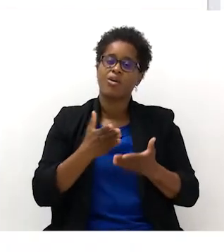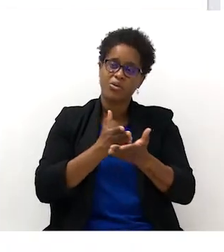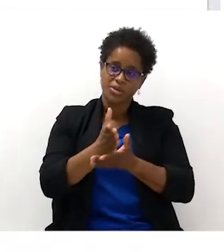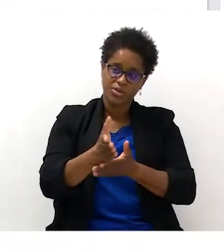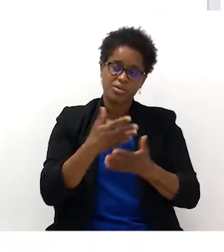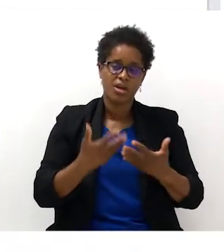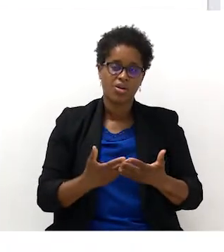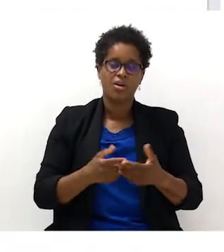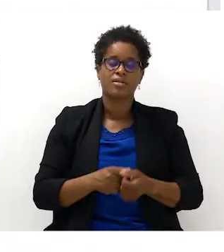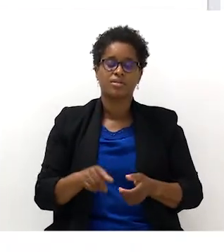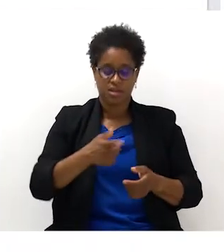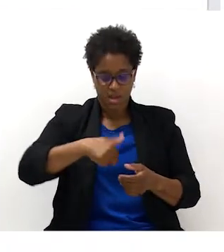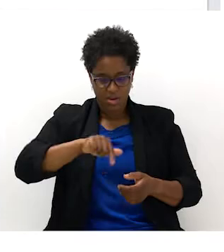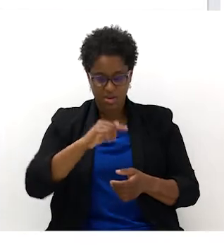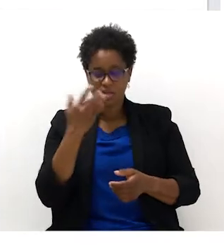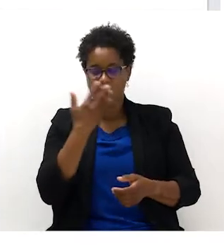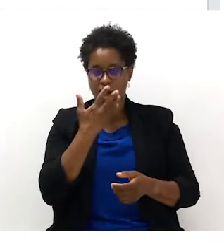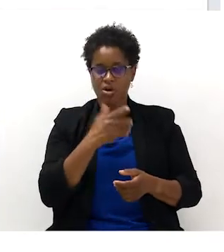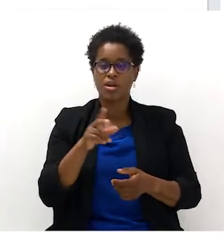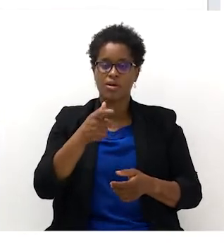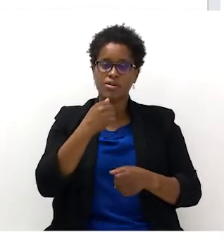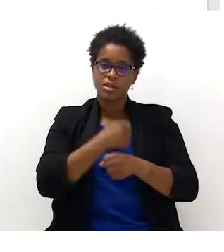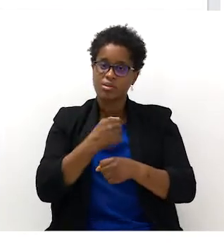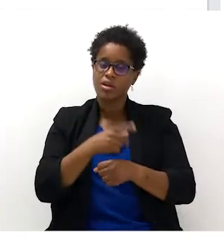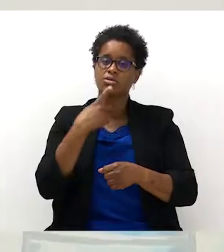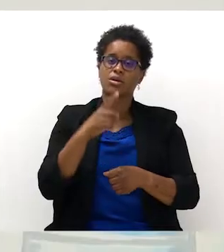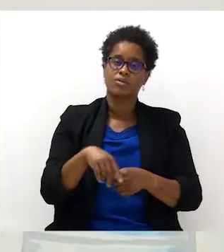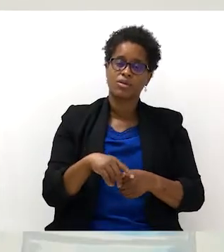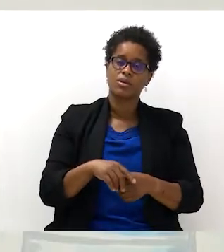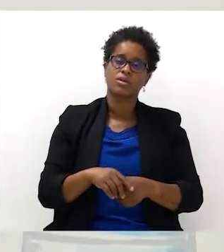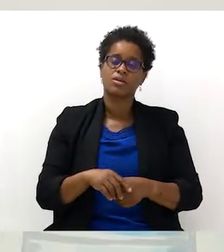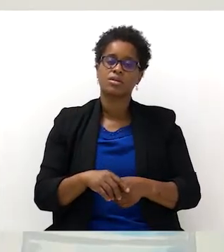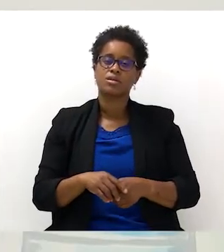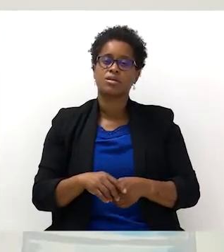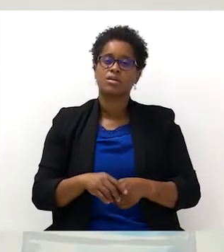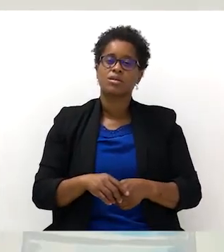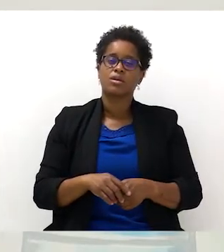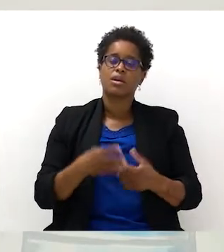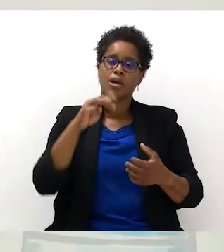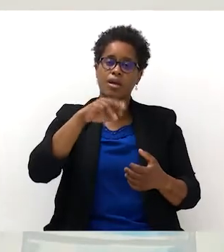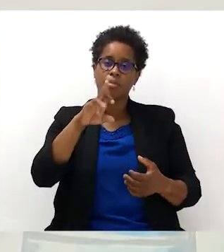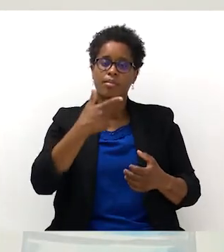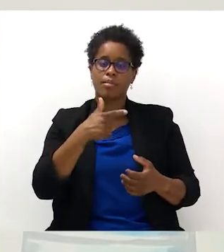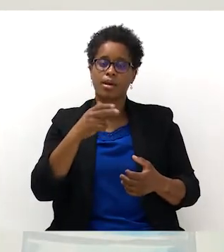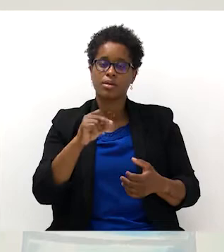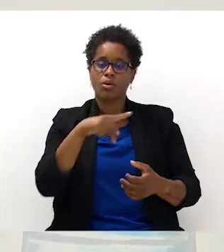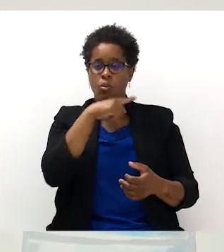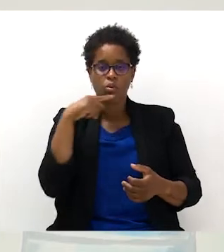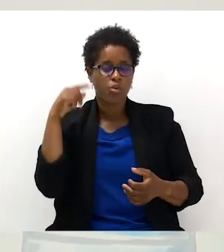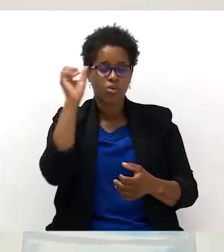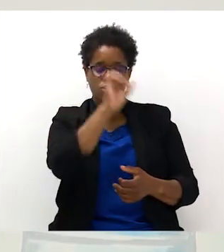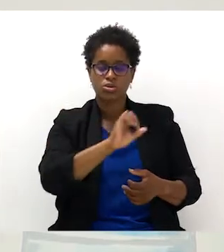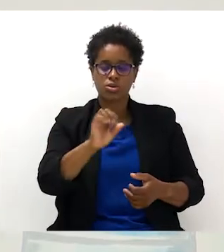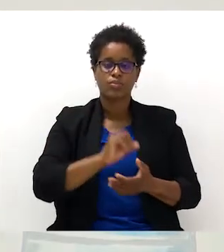Continuemos agora ainda a nossa aula. Vamos ver de novo, vamos voltar a Marta com o seu bolo. Os filhos